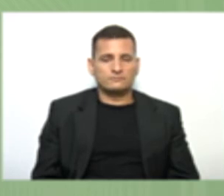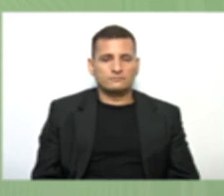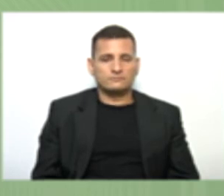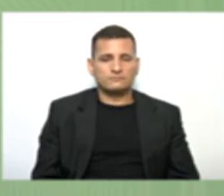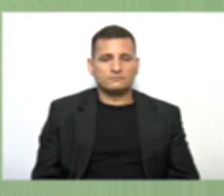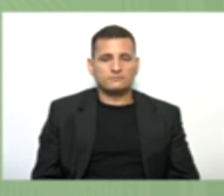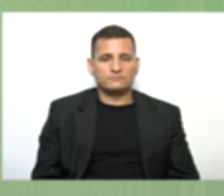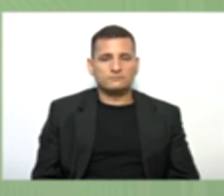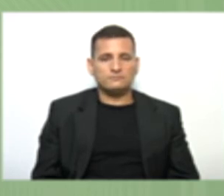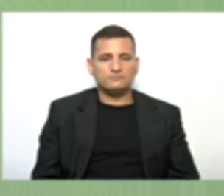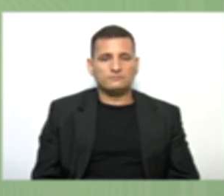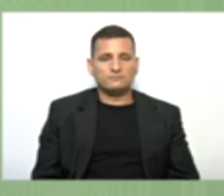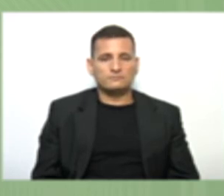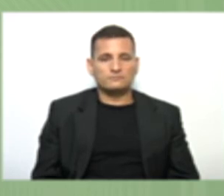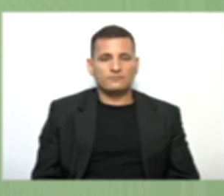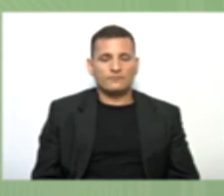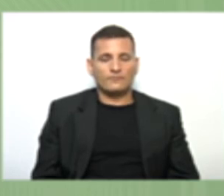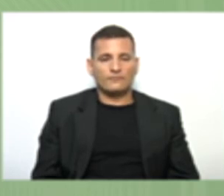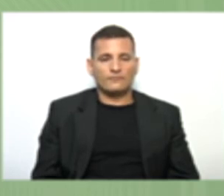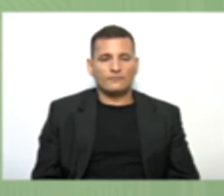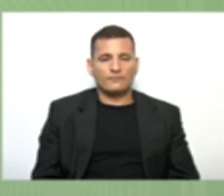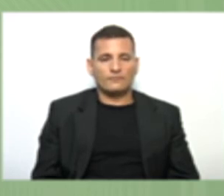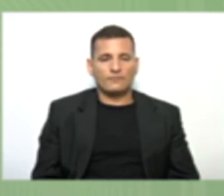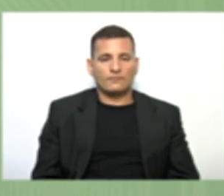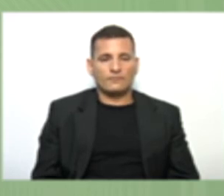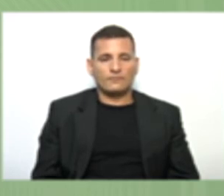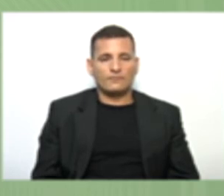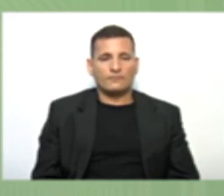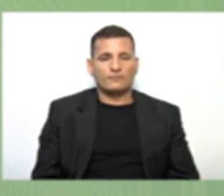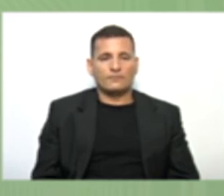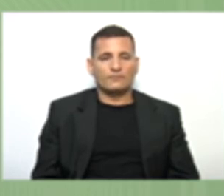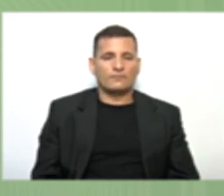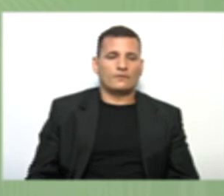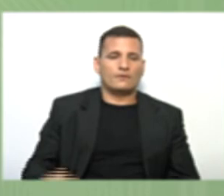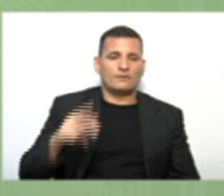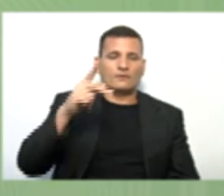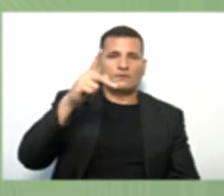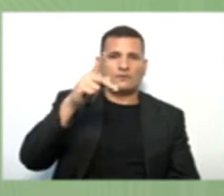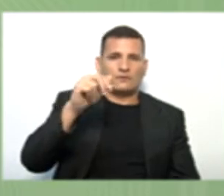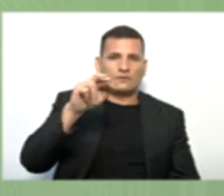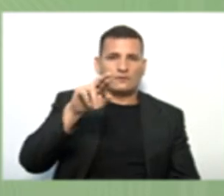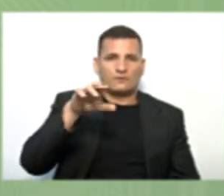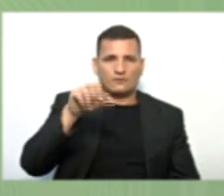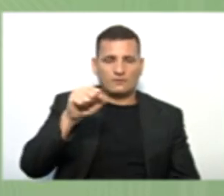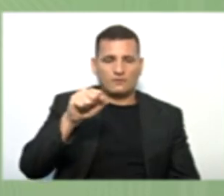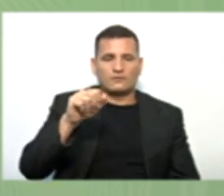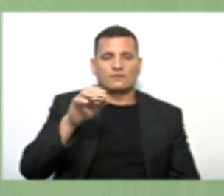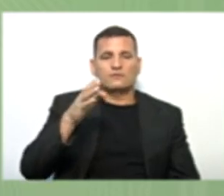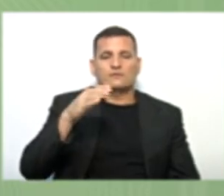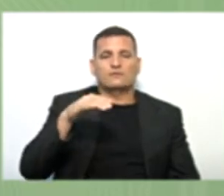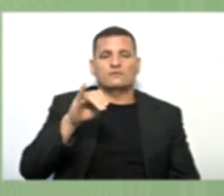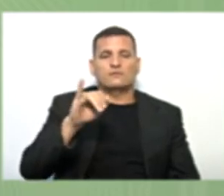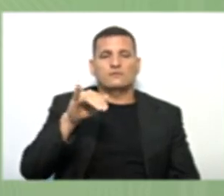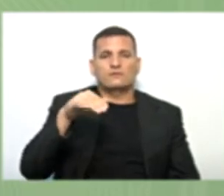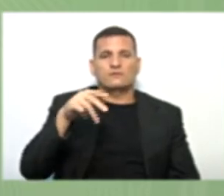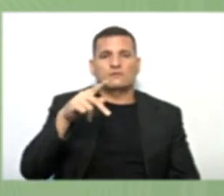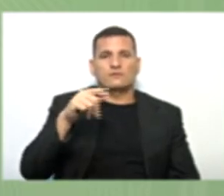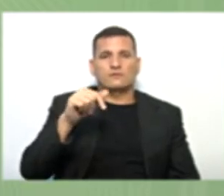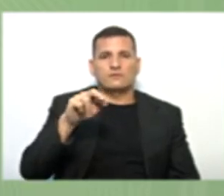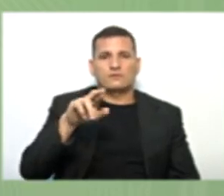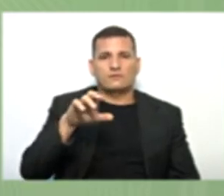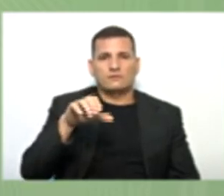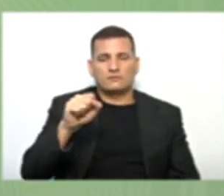que aqui eu coloquei uma lista chamada lista pares e outra lista chamada ímpares. E deixei ela vazia. Por